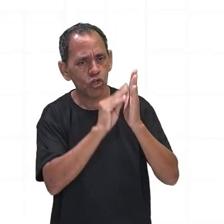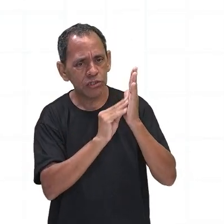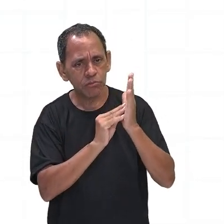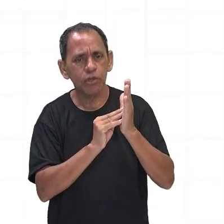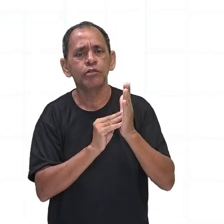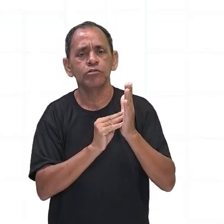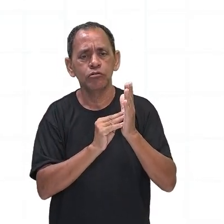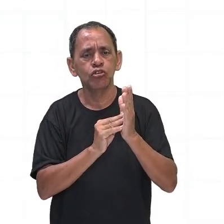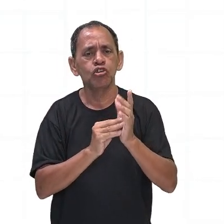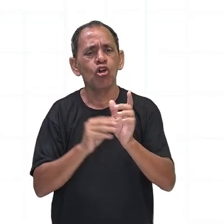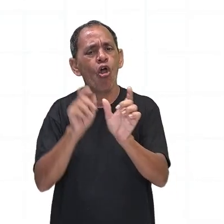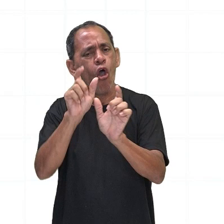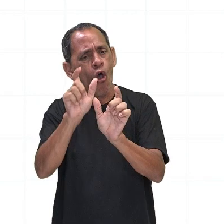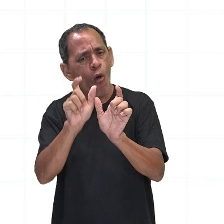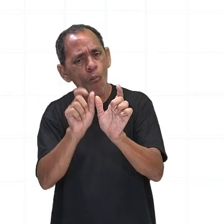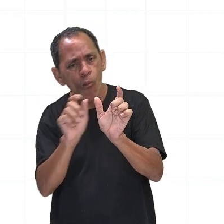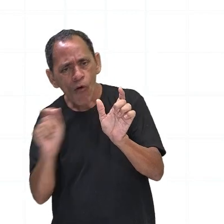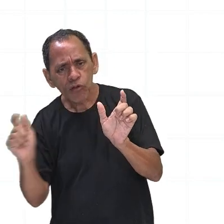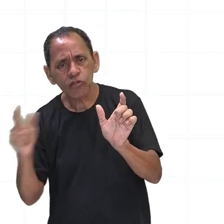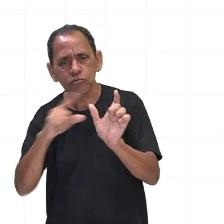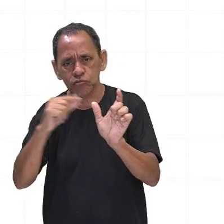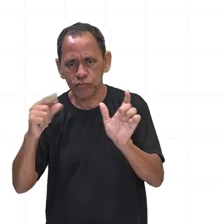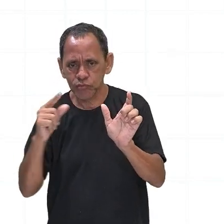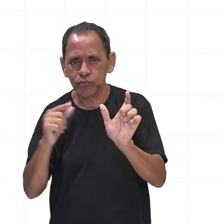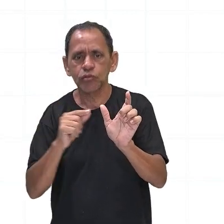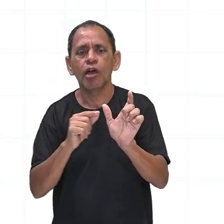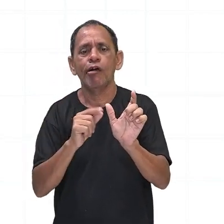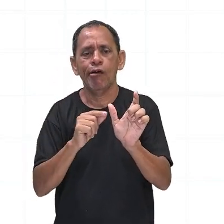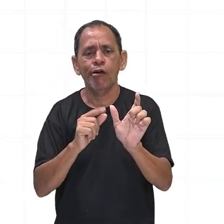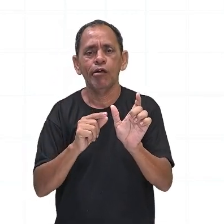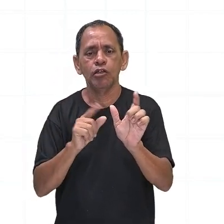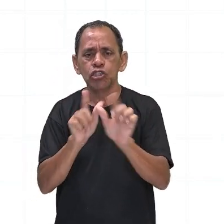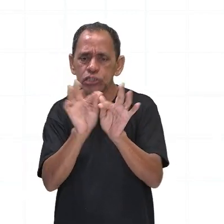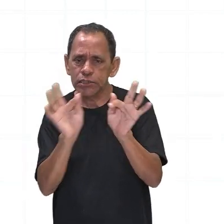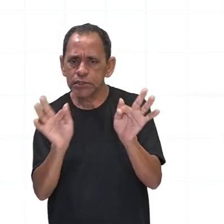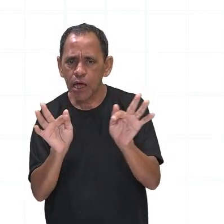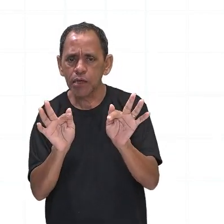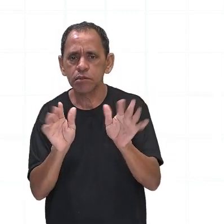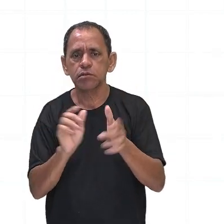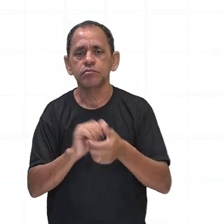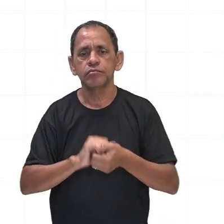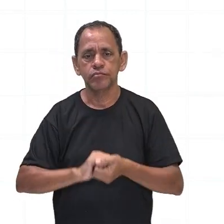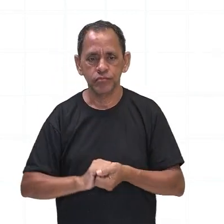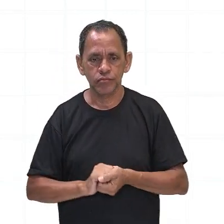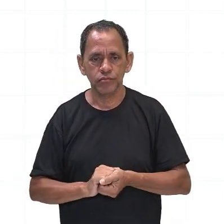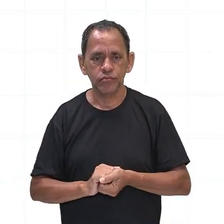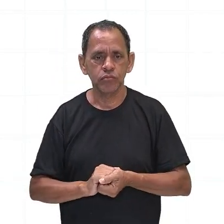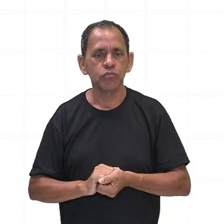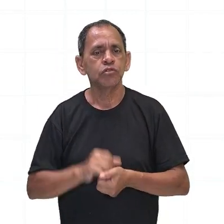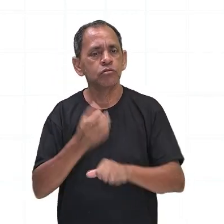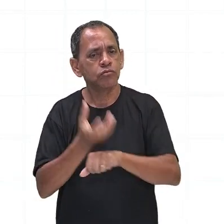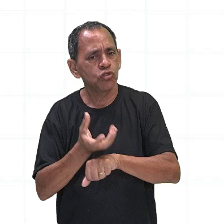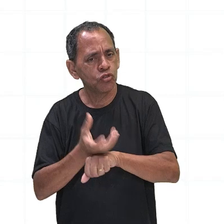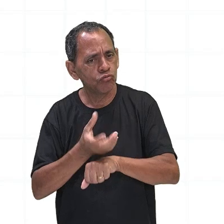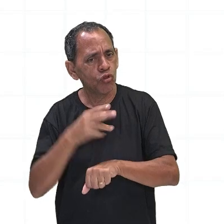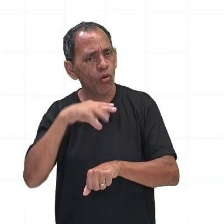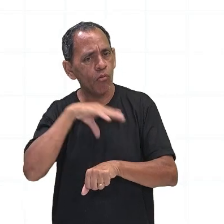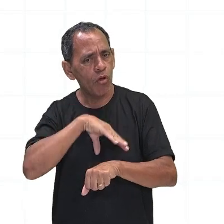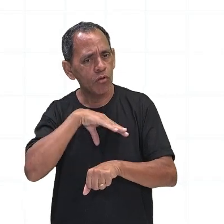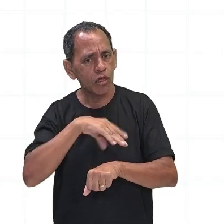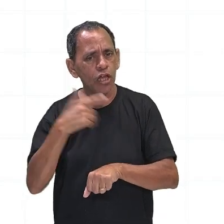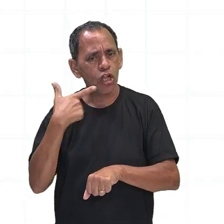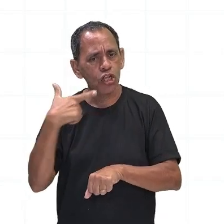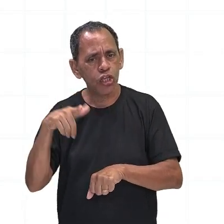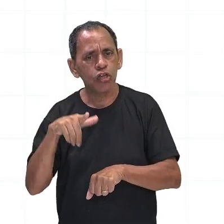conhecimento, morfossintaxe, a sintaxe da língua portuguesa, certo? Vamos estudar exatamente a organização das palavras na língua e